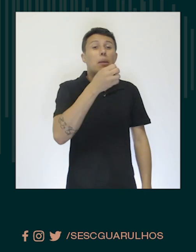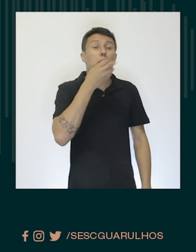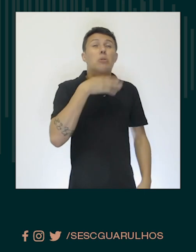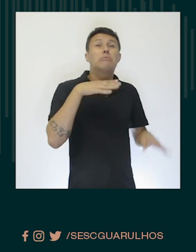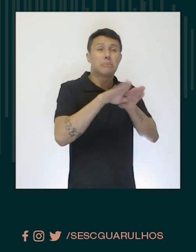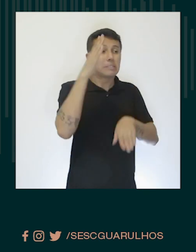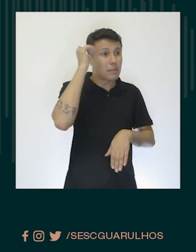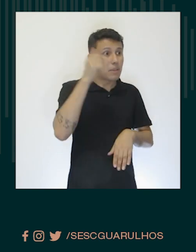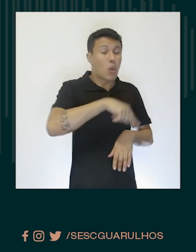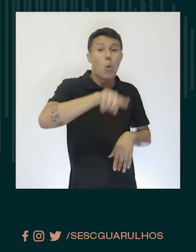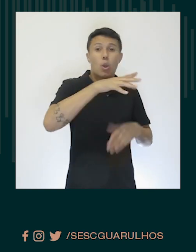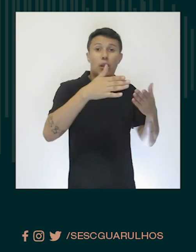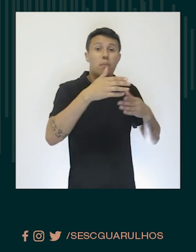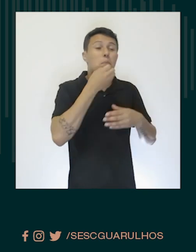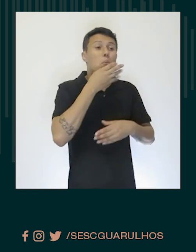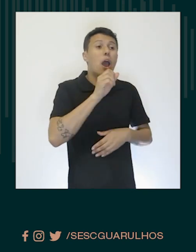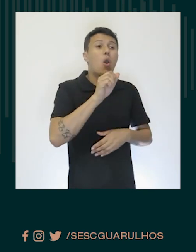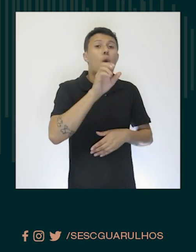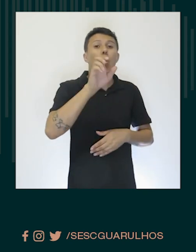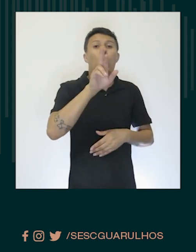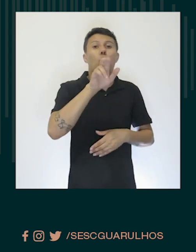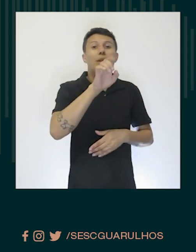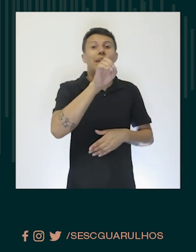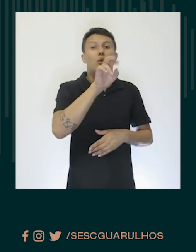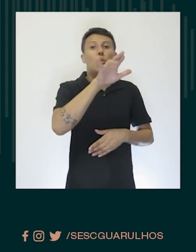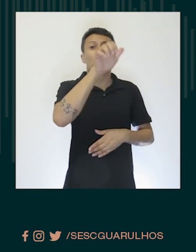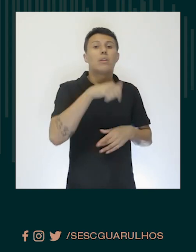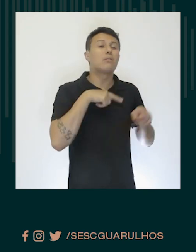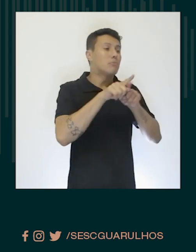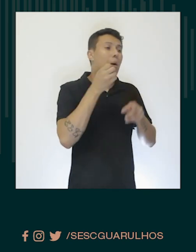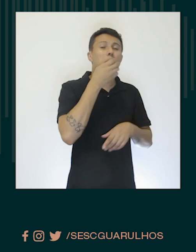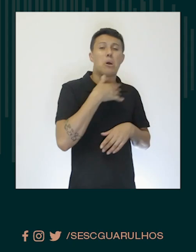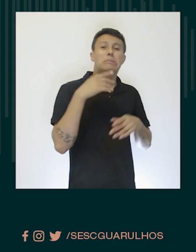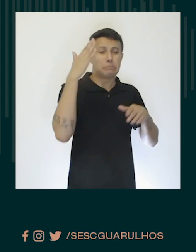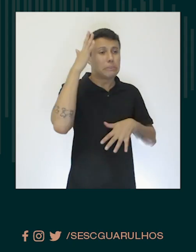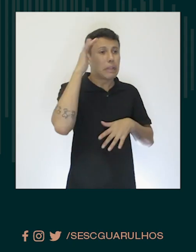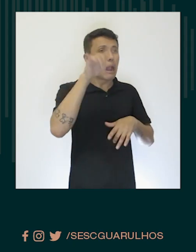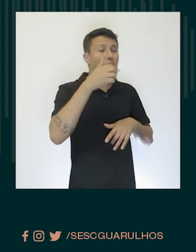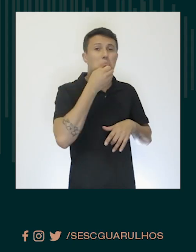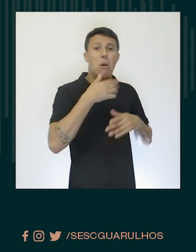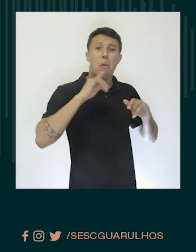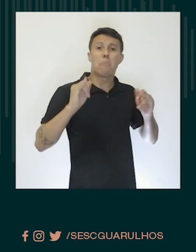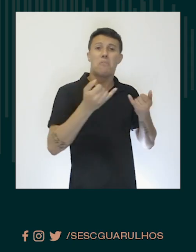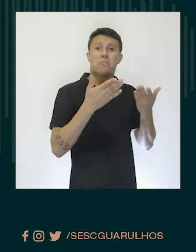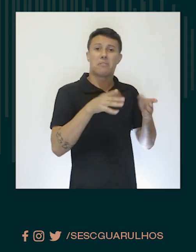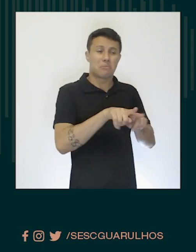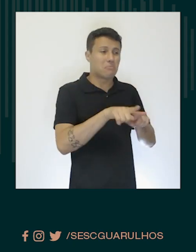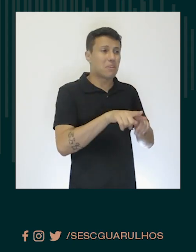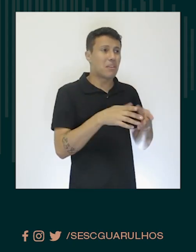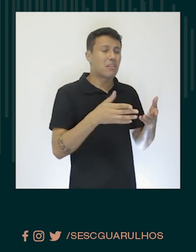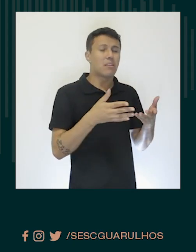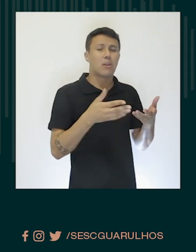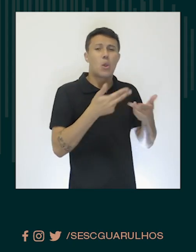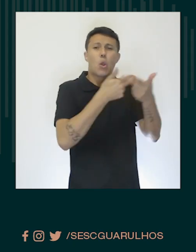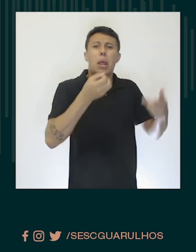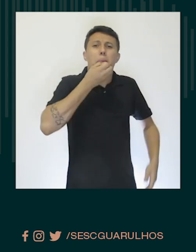o que que tem. Então, quem está fazendo boas curadorias está alcançando uma ótima relevância, é o que tenho pensado, desconectado com o assunto,